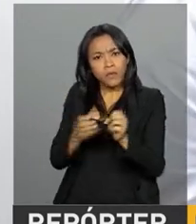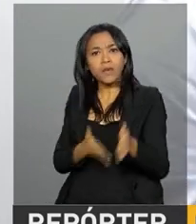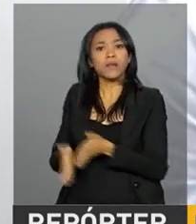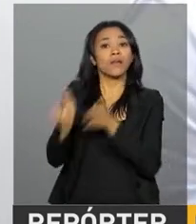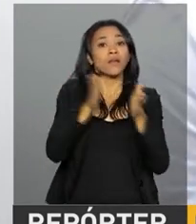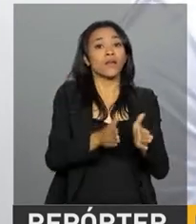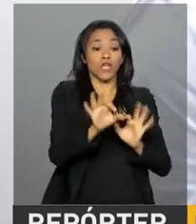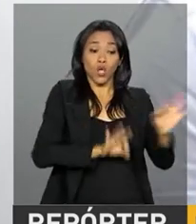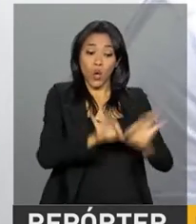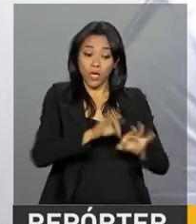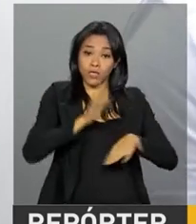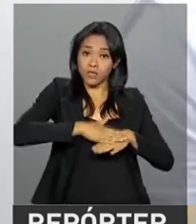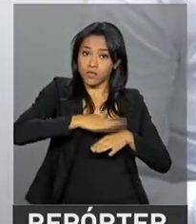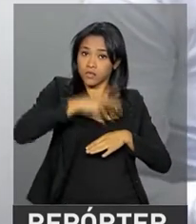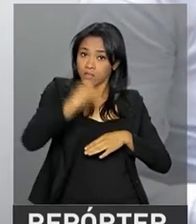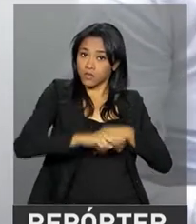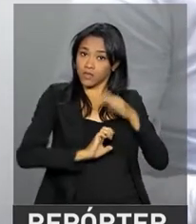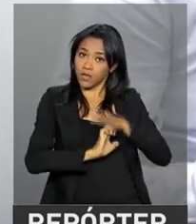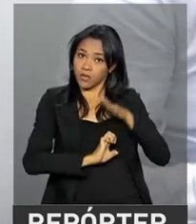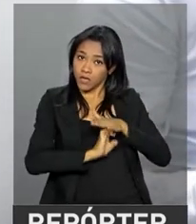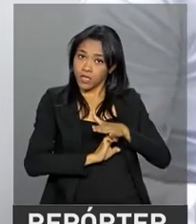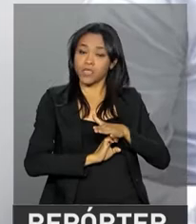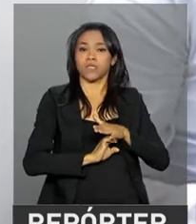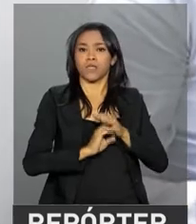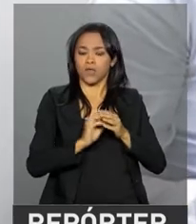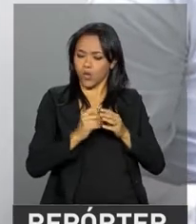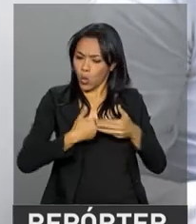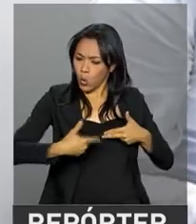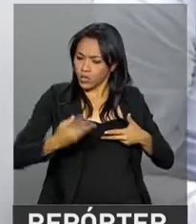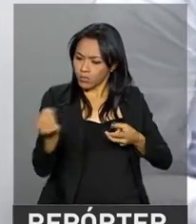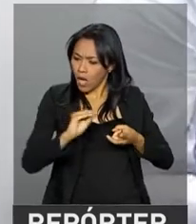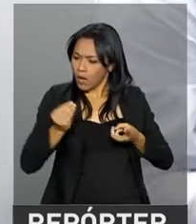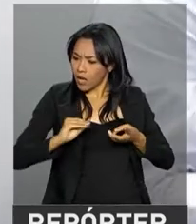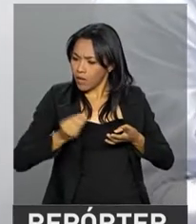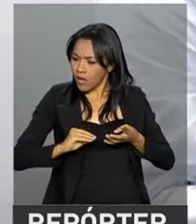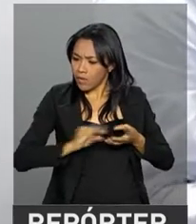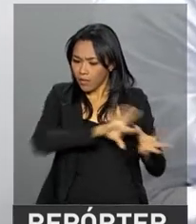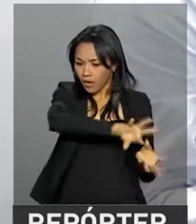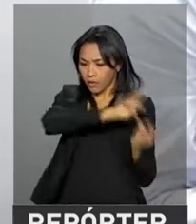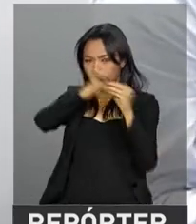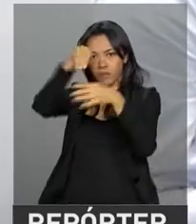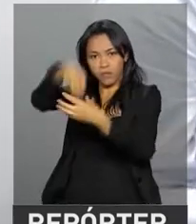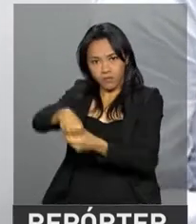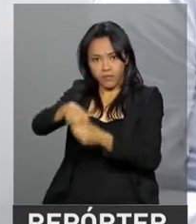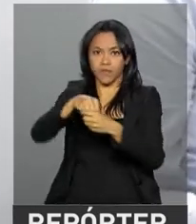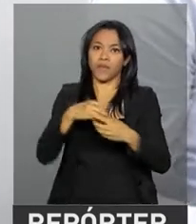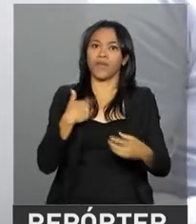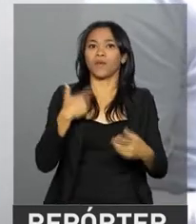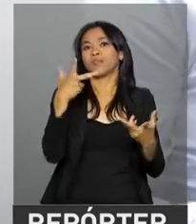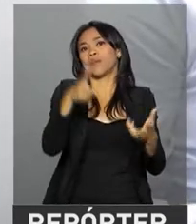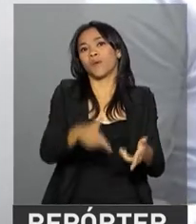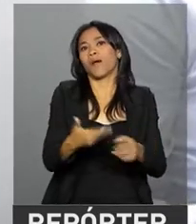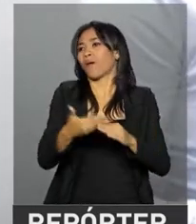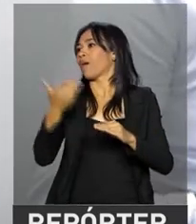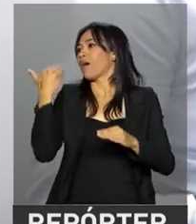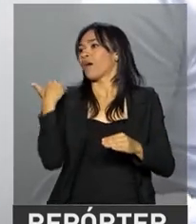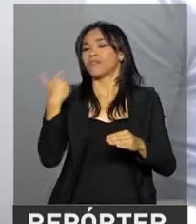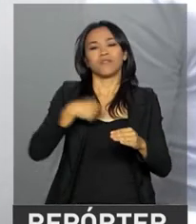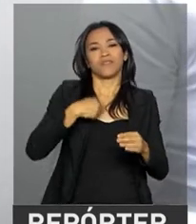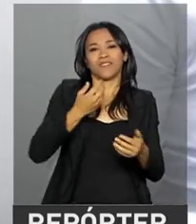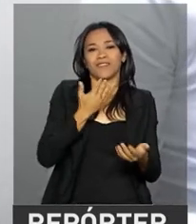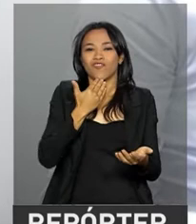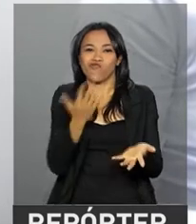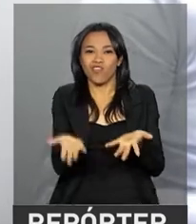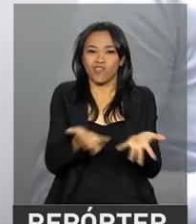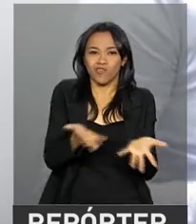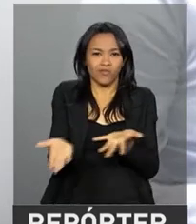organizar os seus processos que eu não posso não se vê mais a legislação aquele famoso jeitinho brasileiro faz de